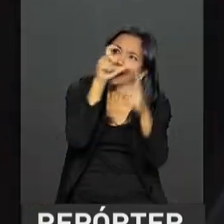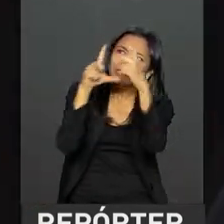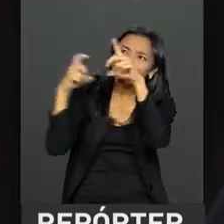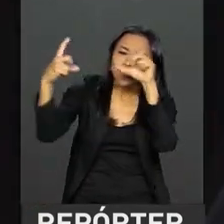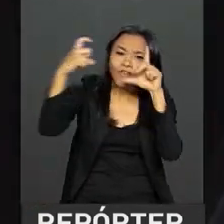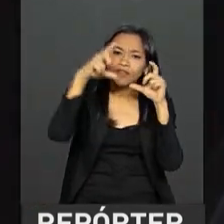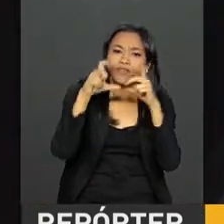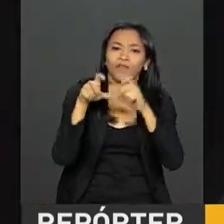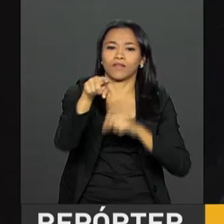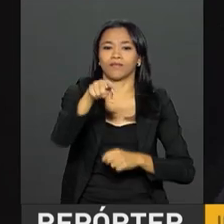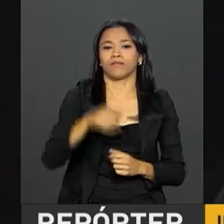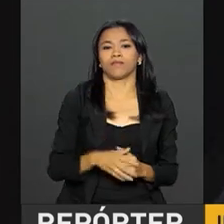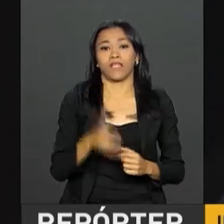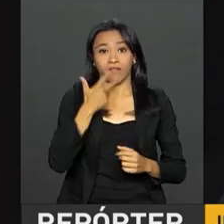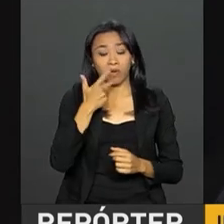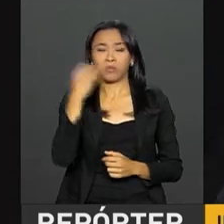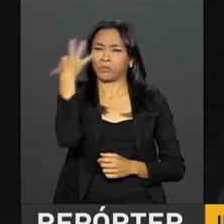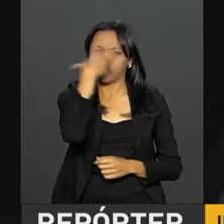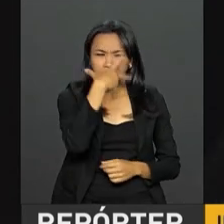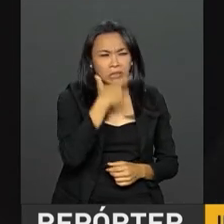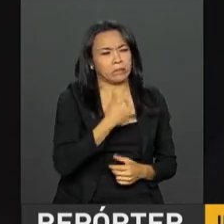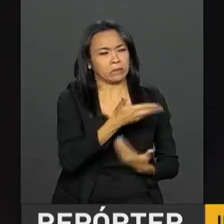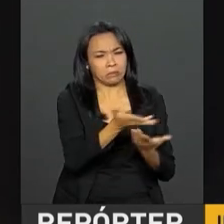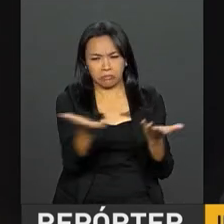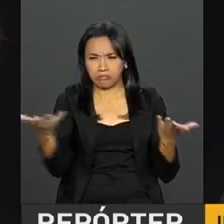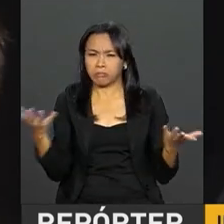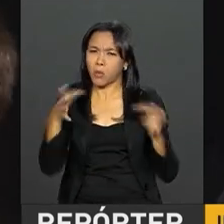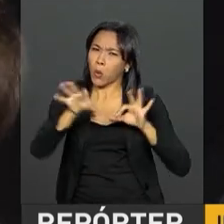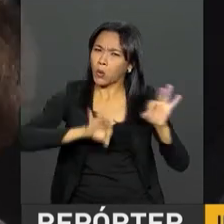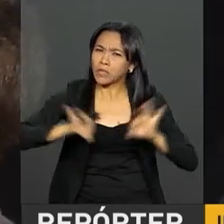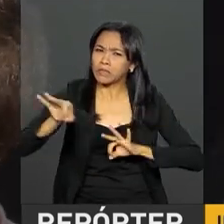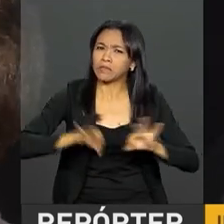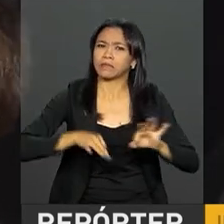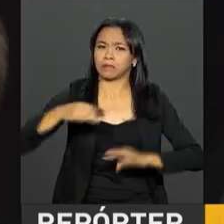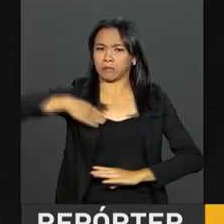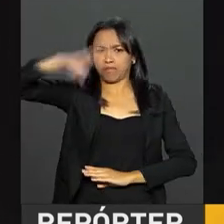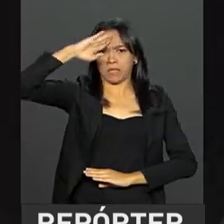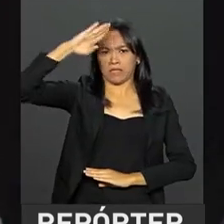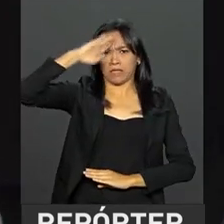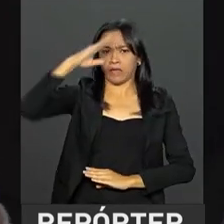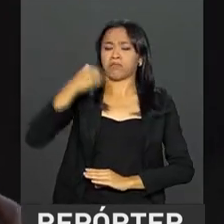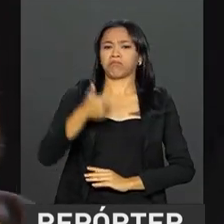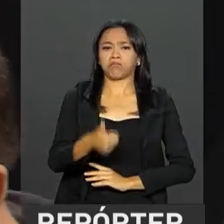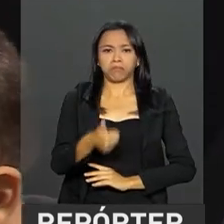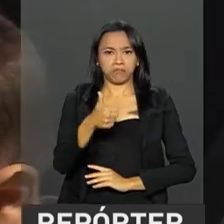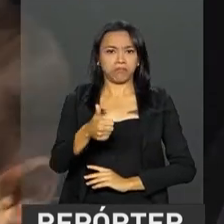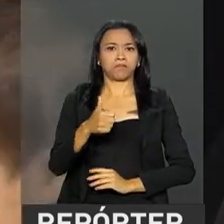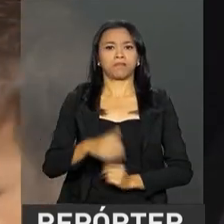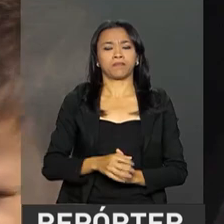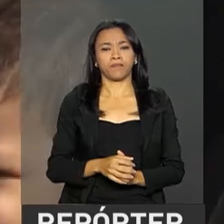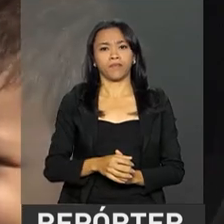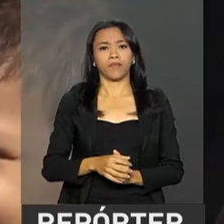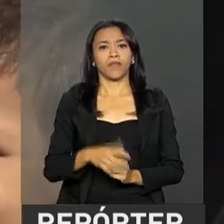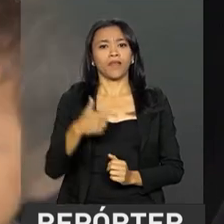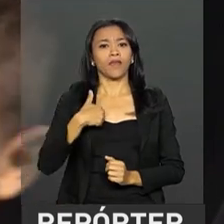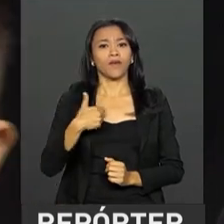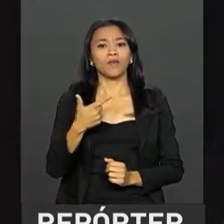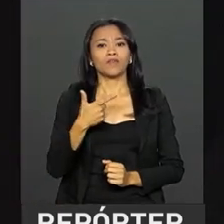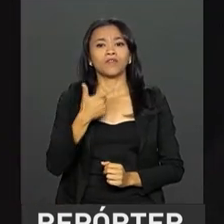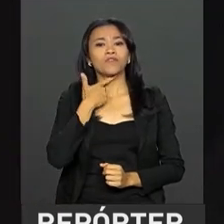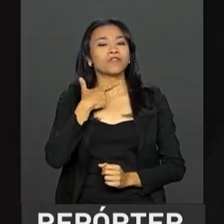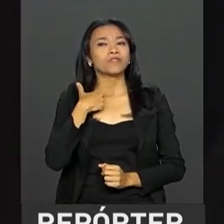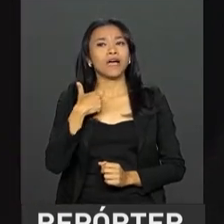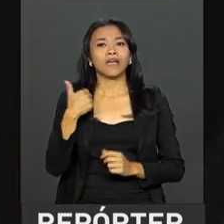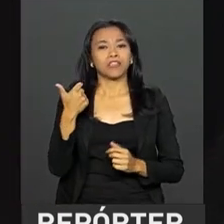Uma cerimônia muito bonita, muito elaborada, cheia dos seus rituais militares, né? É assim, não tive o privilégio de fazer o